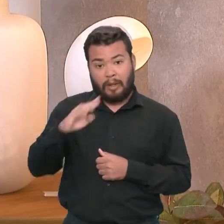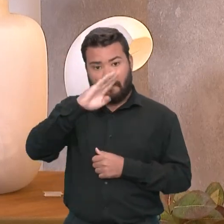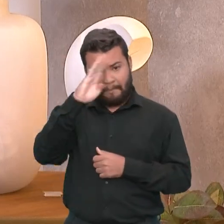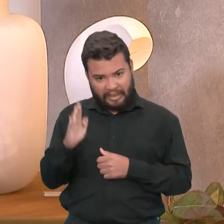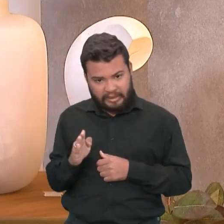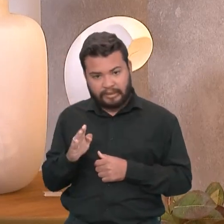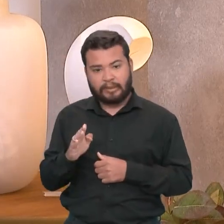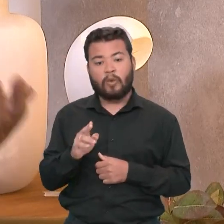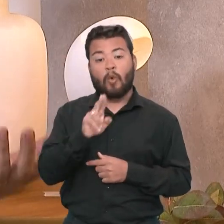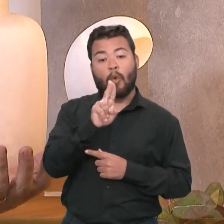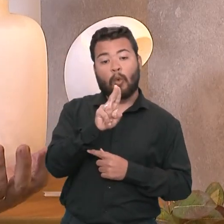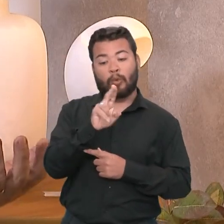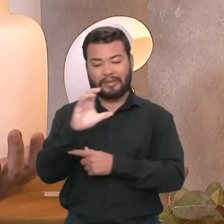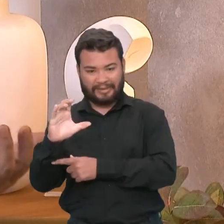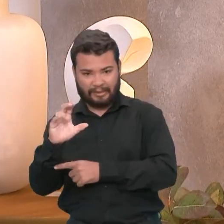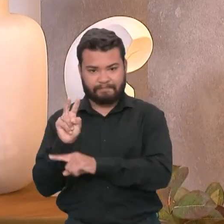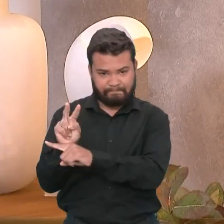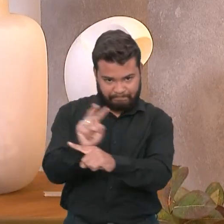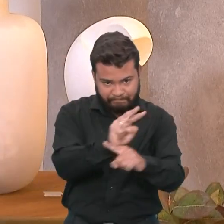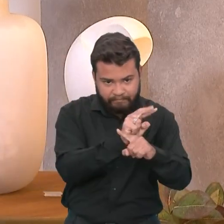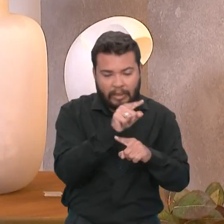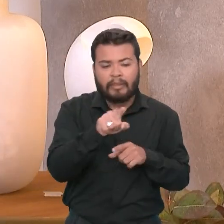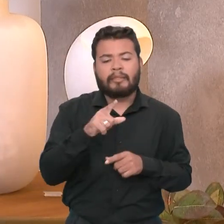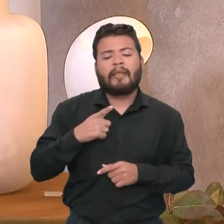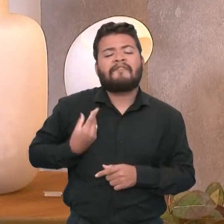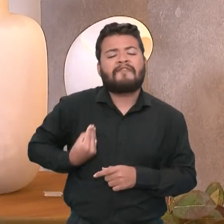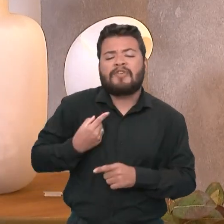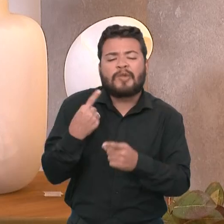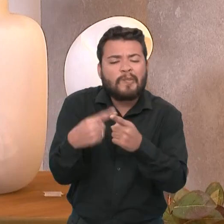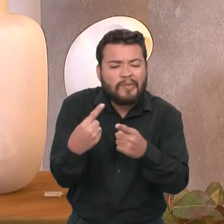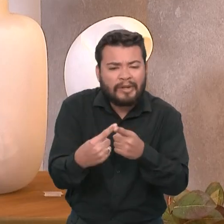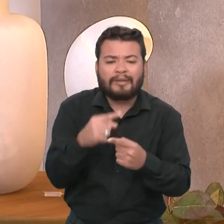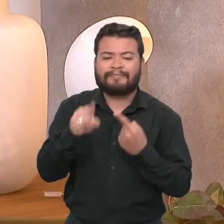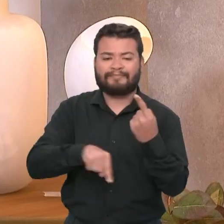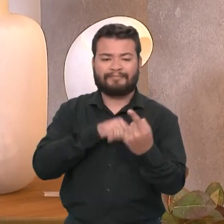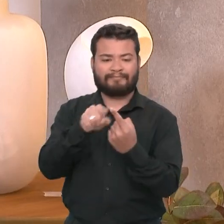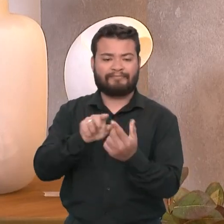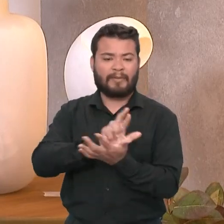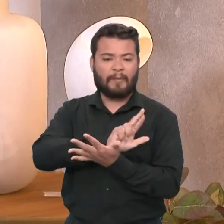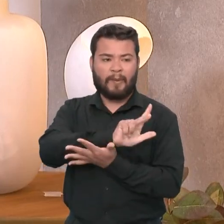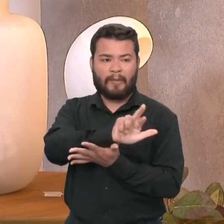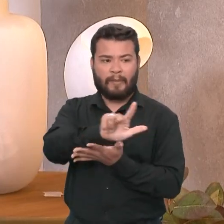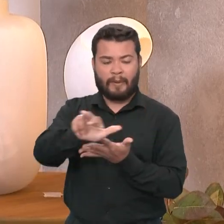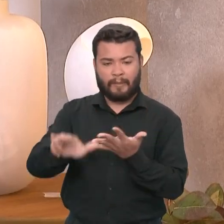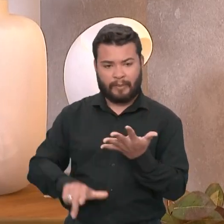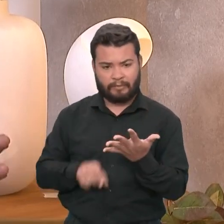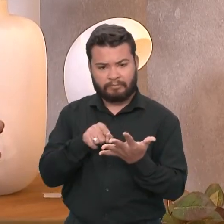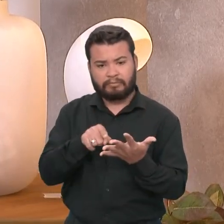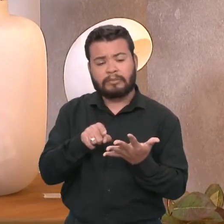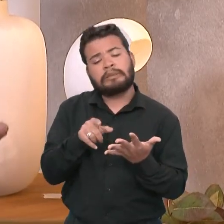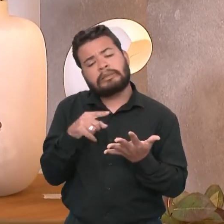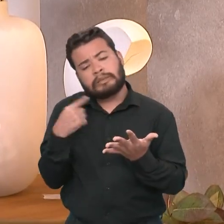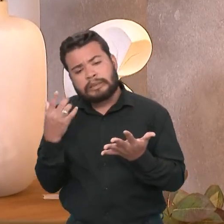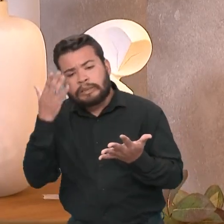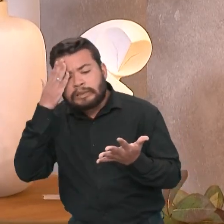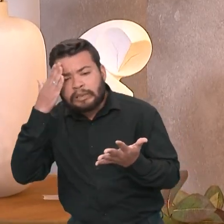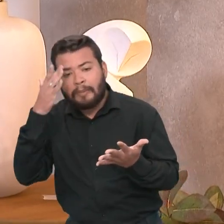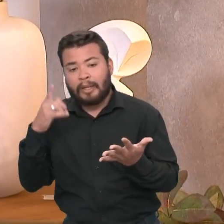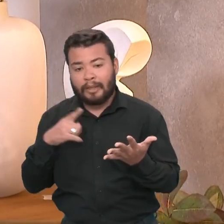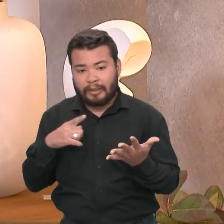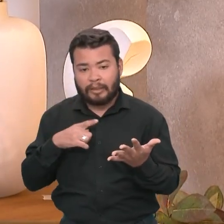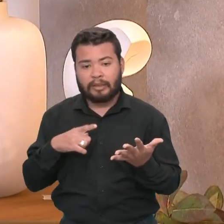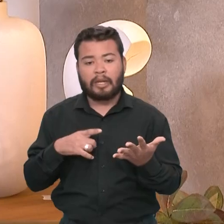ele existe com vários objetivos. Ele existe, por um lado, para nós imaginarmos que nós podemos separar as espécies